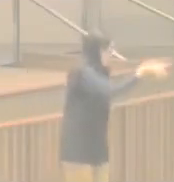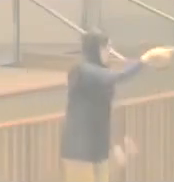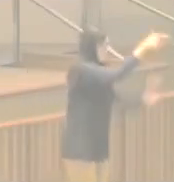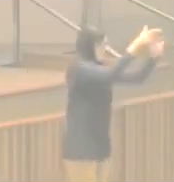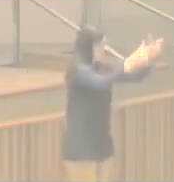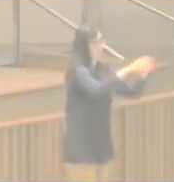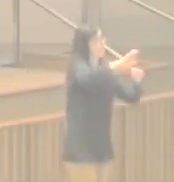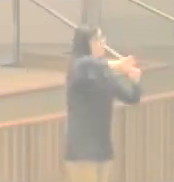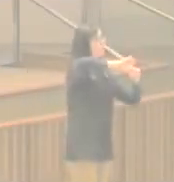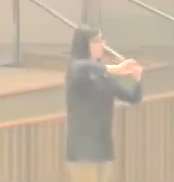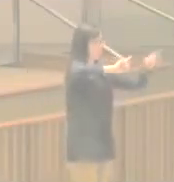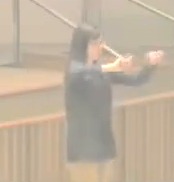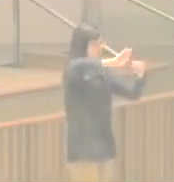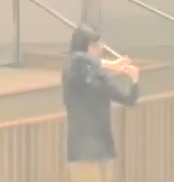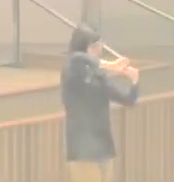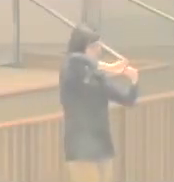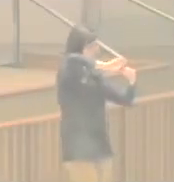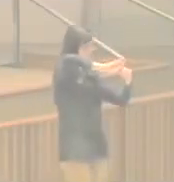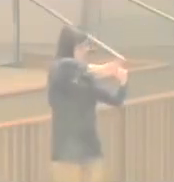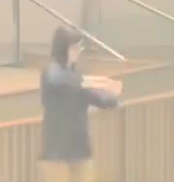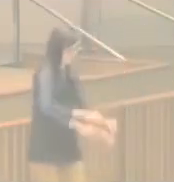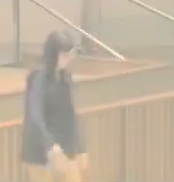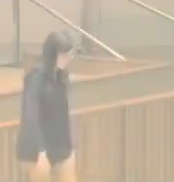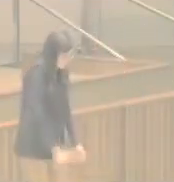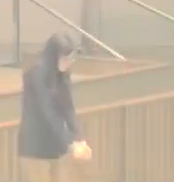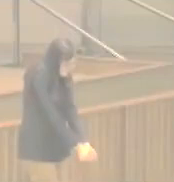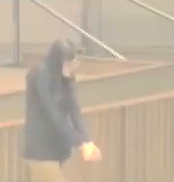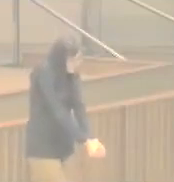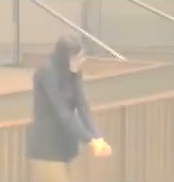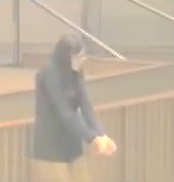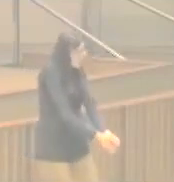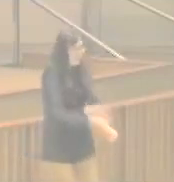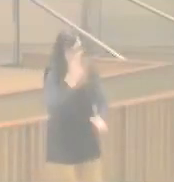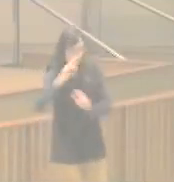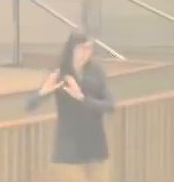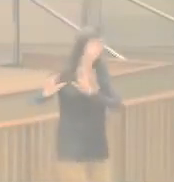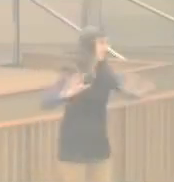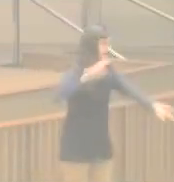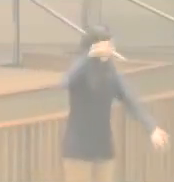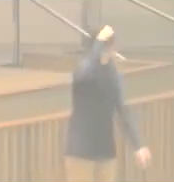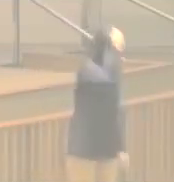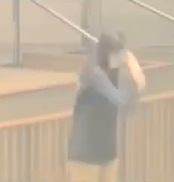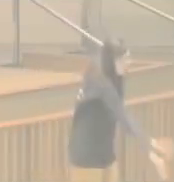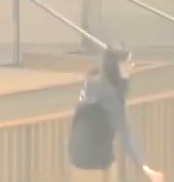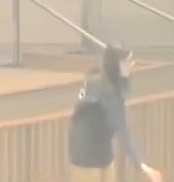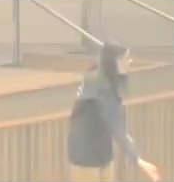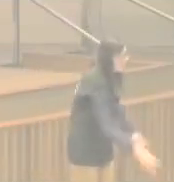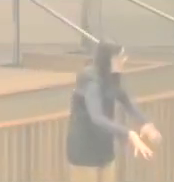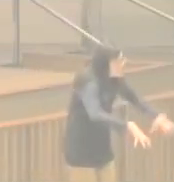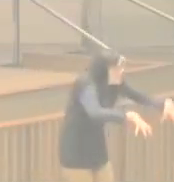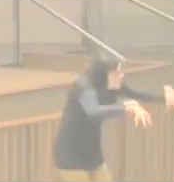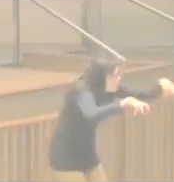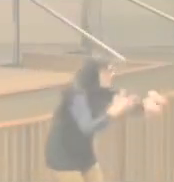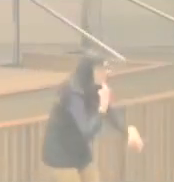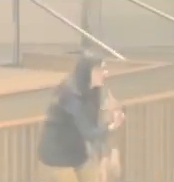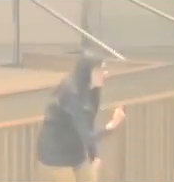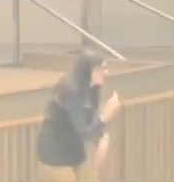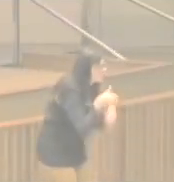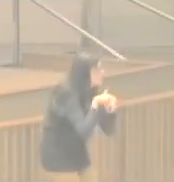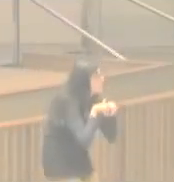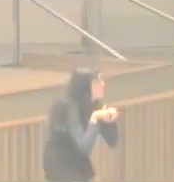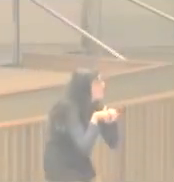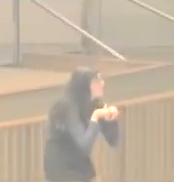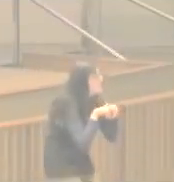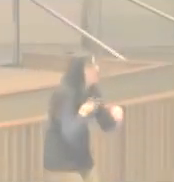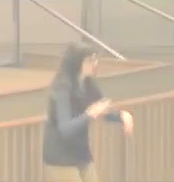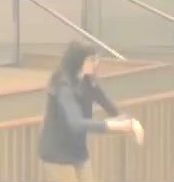era a Babilônia, e ele foi jogado numa masmorra, no subsolo do palácio. Chão de